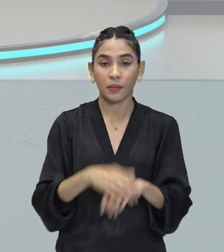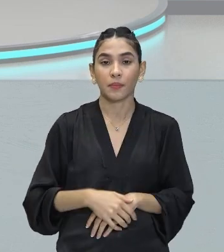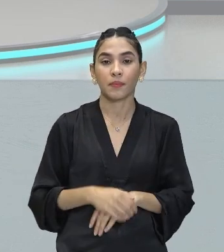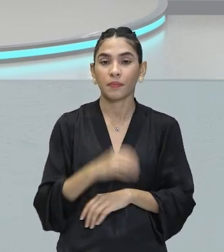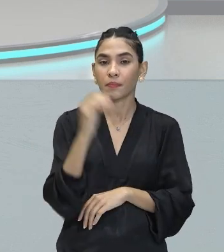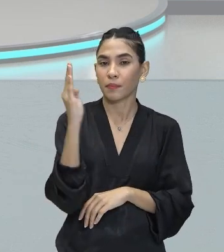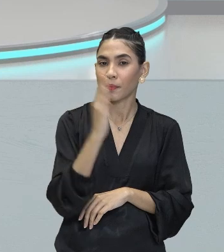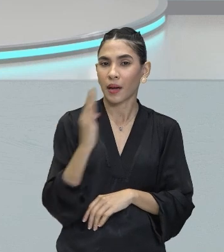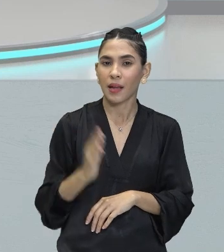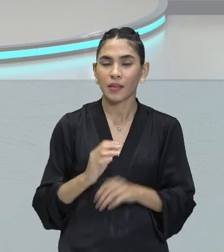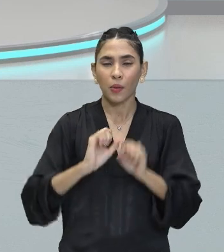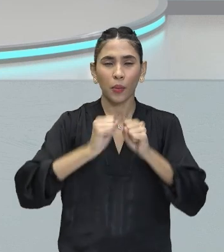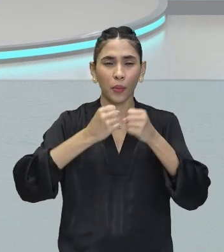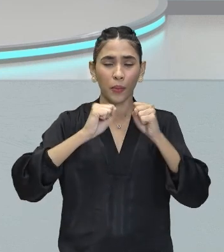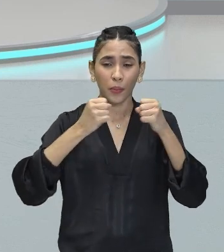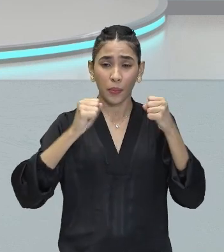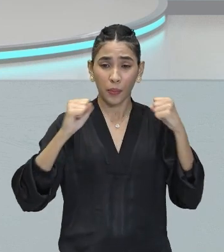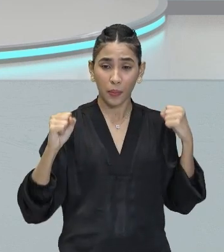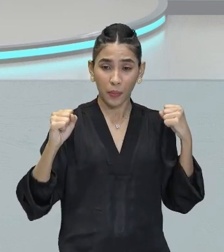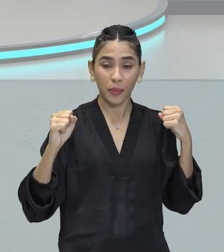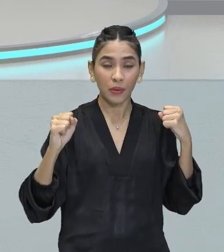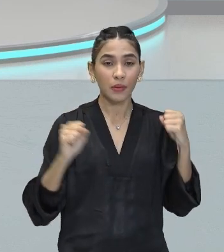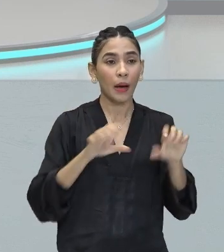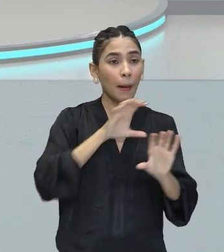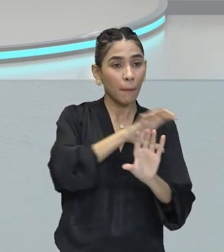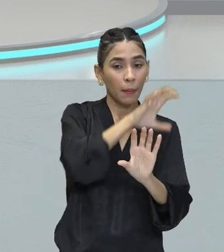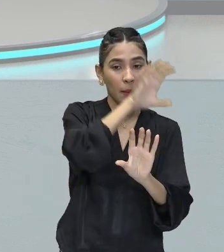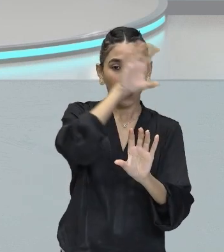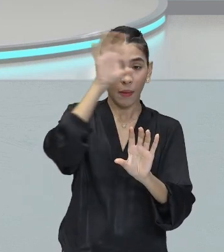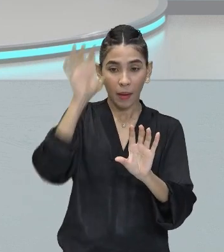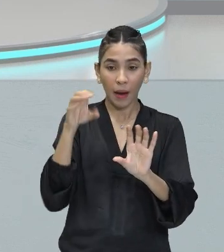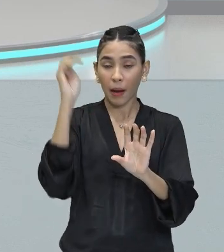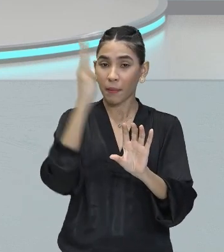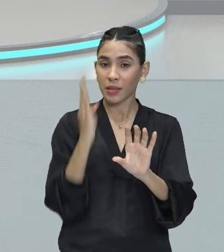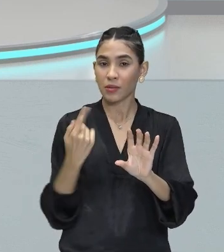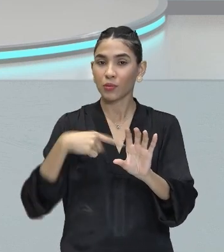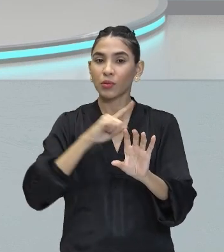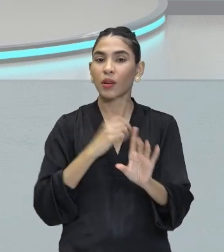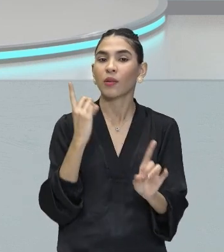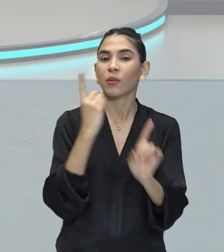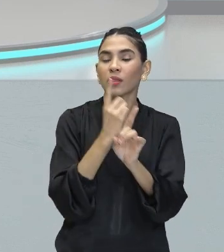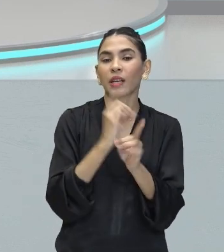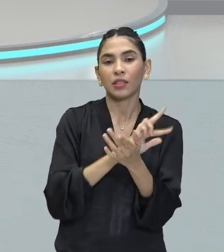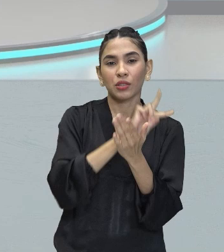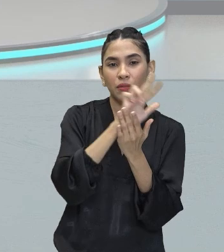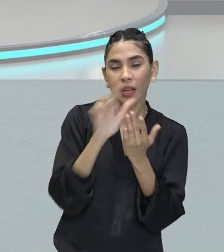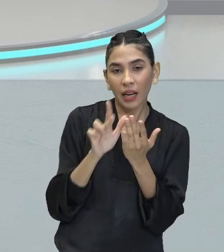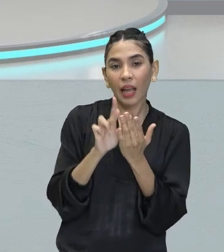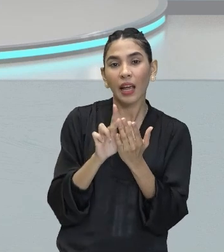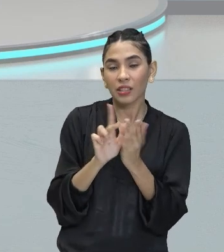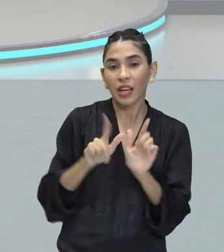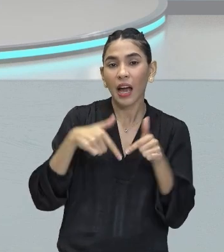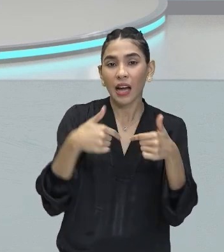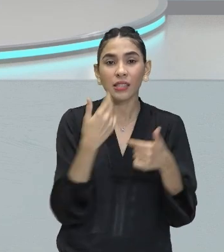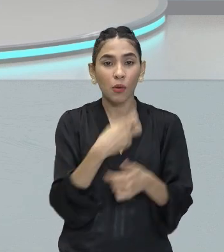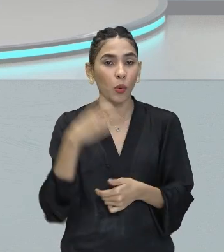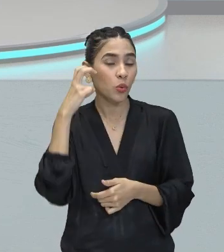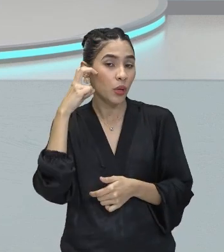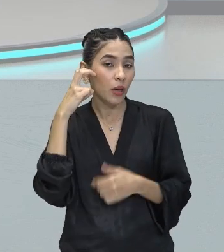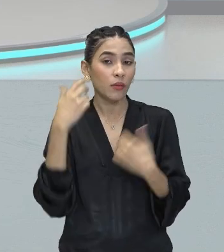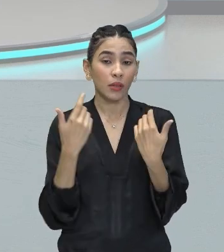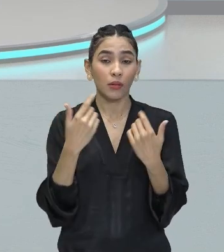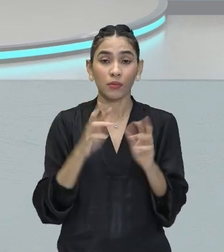é enorme e em cada canto do Brasil nós vamos encontrar diferentes manifestações culturais e essas